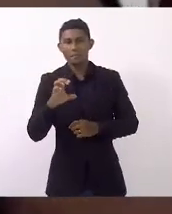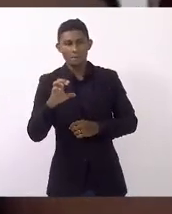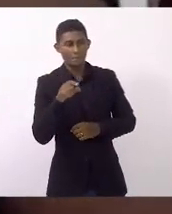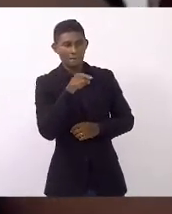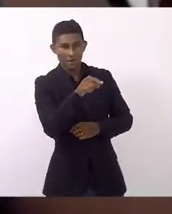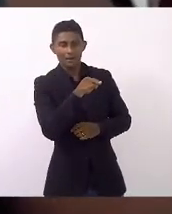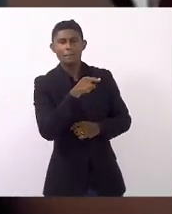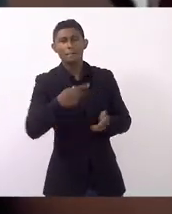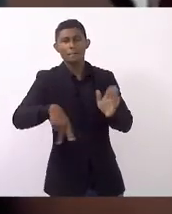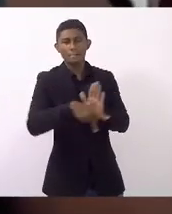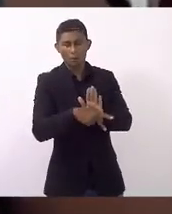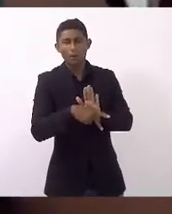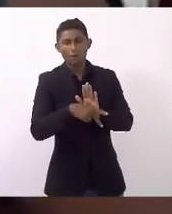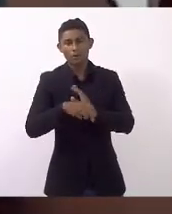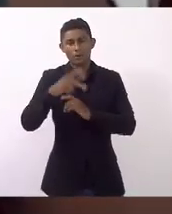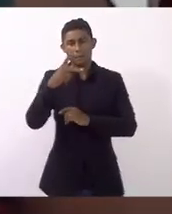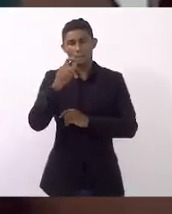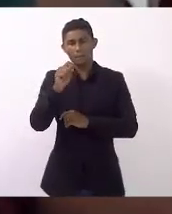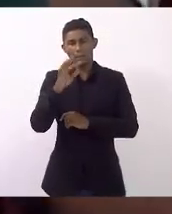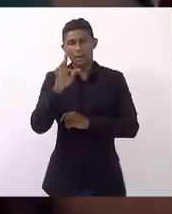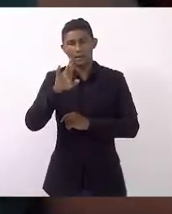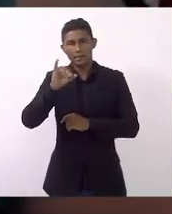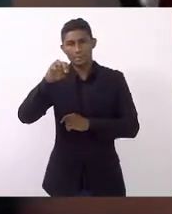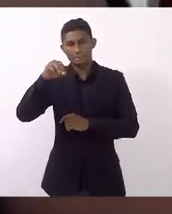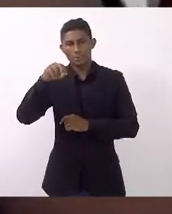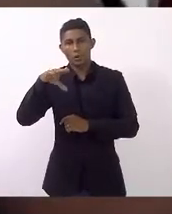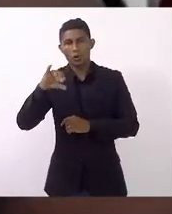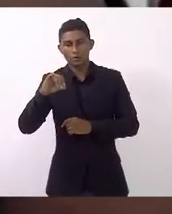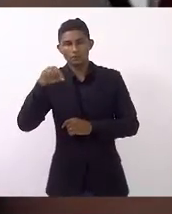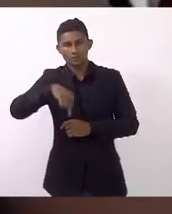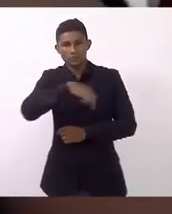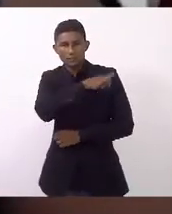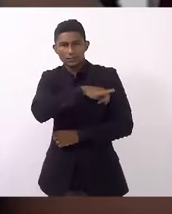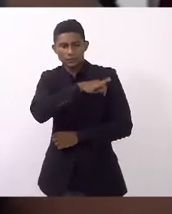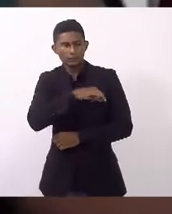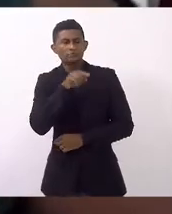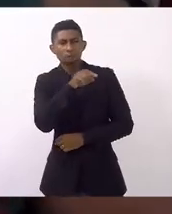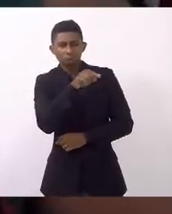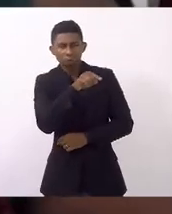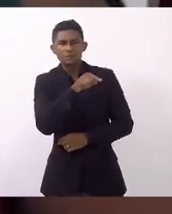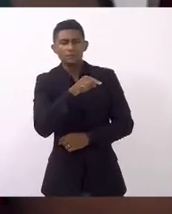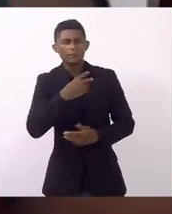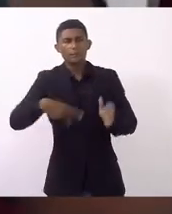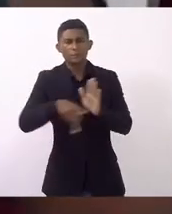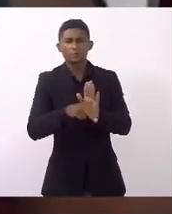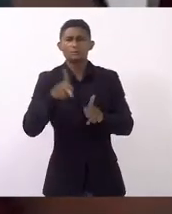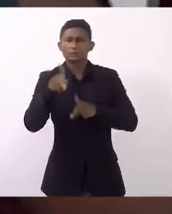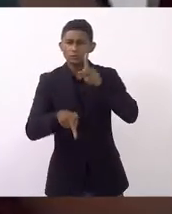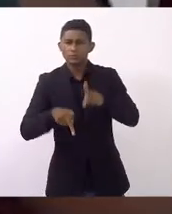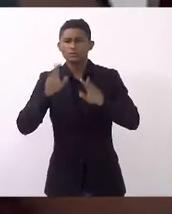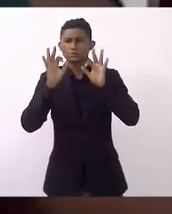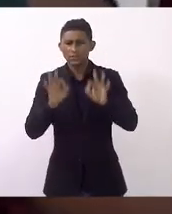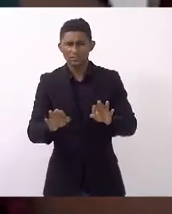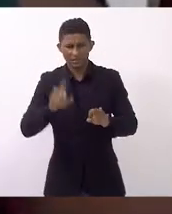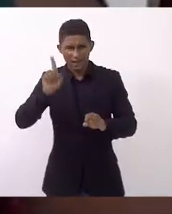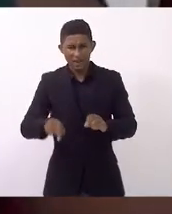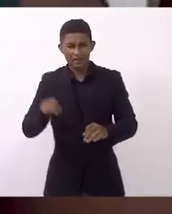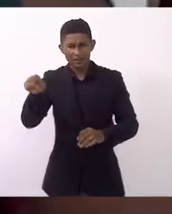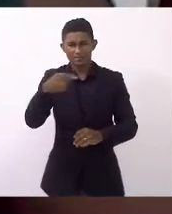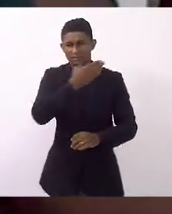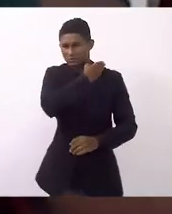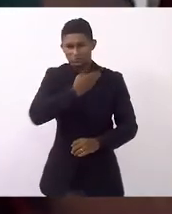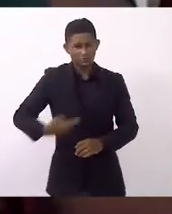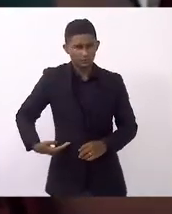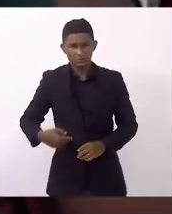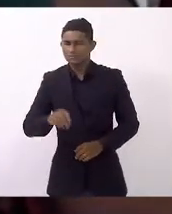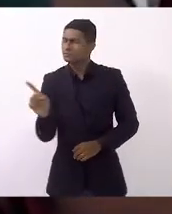imaterial do Estado, uma emissora pública, uma emissora que é do povo brasileiro, ela não é do governo, ela não